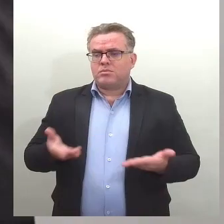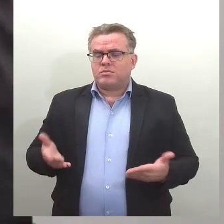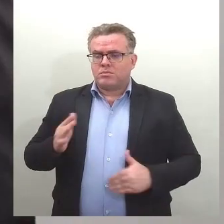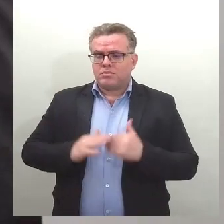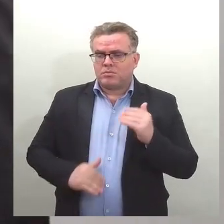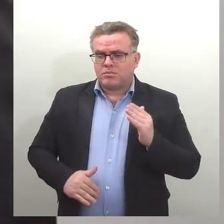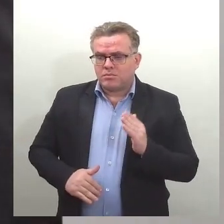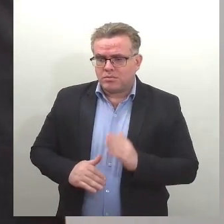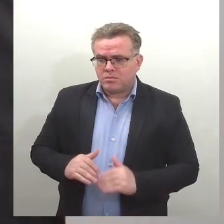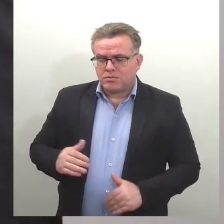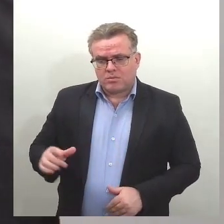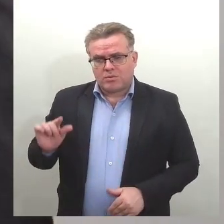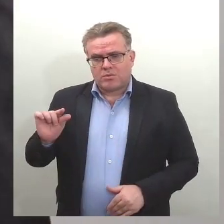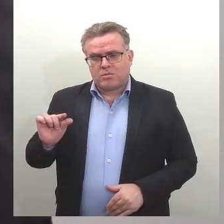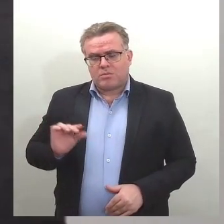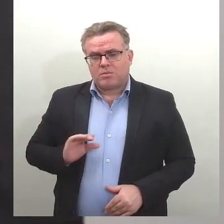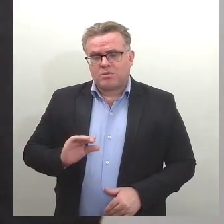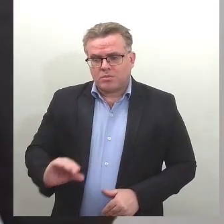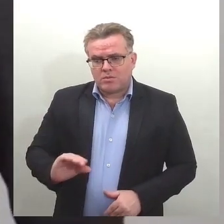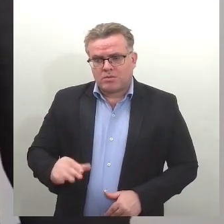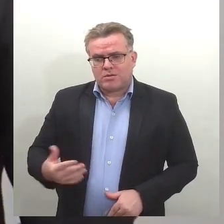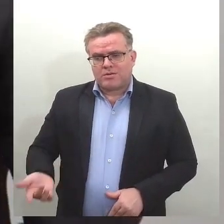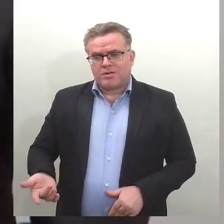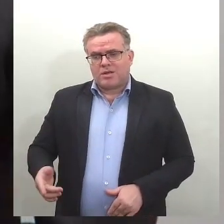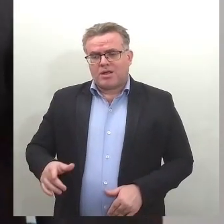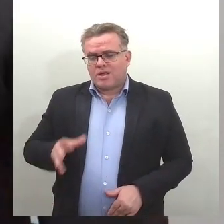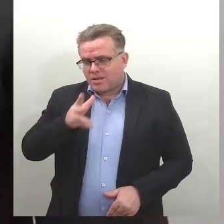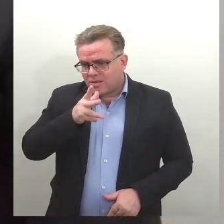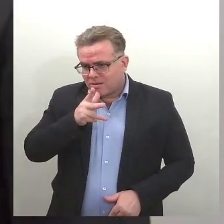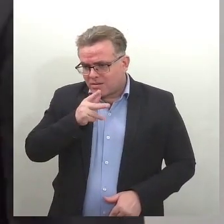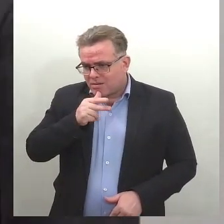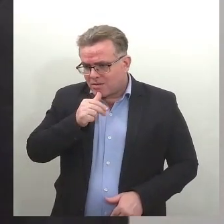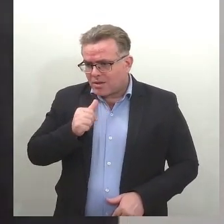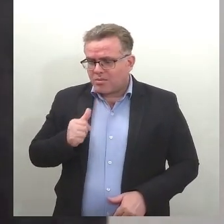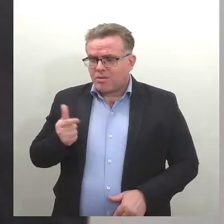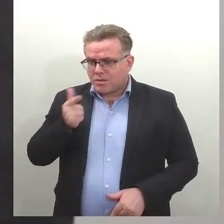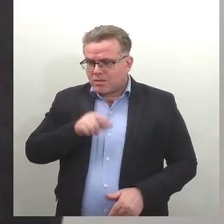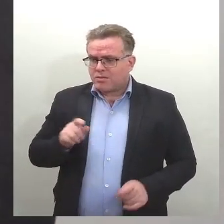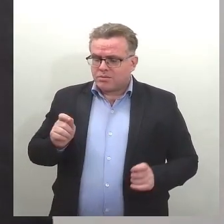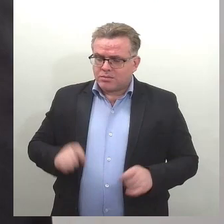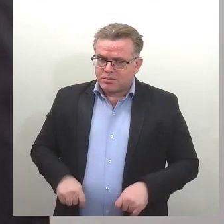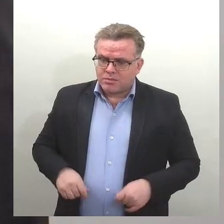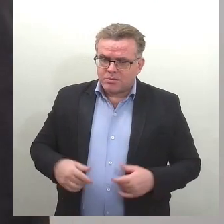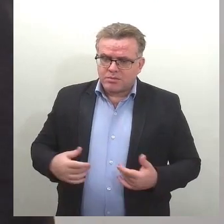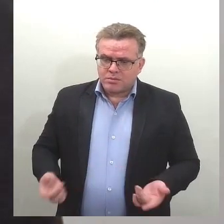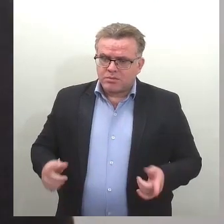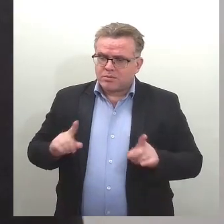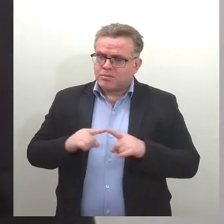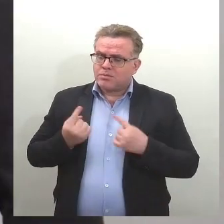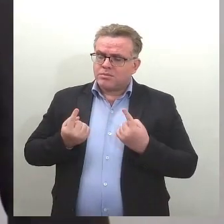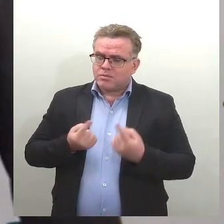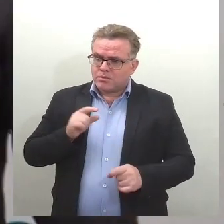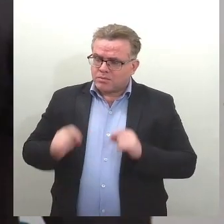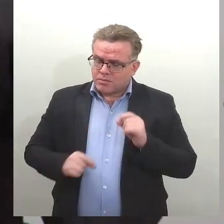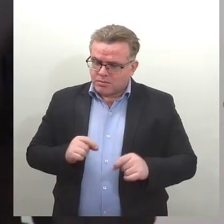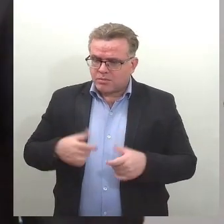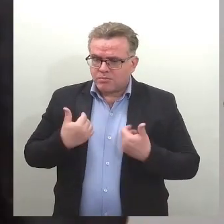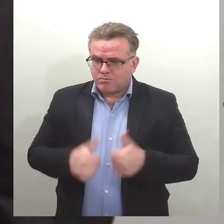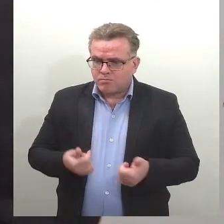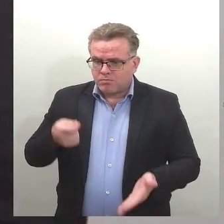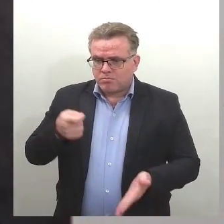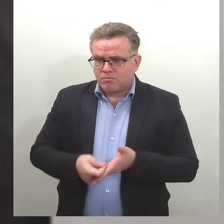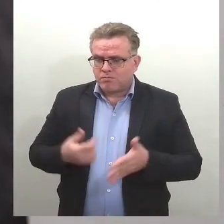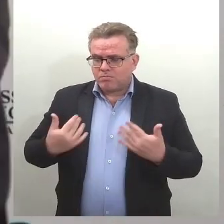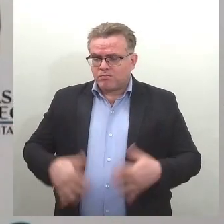isso é inadmissível. Deputada, grande expediente, aumento na tarifa do transporte público de Aracaju. A senhora também falou sobre